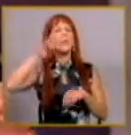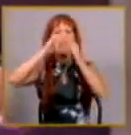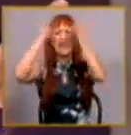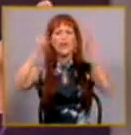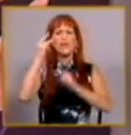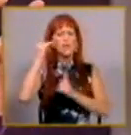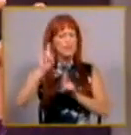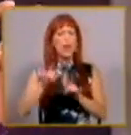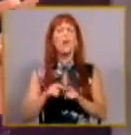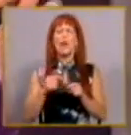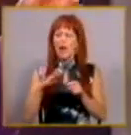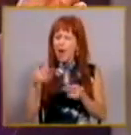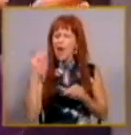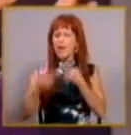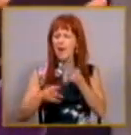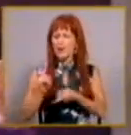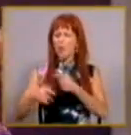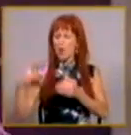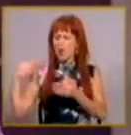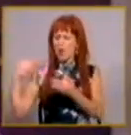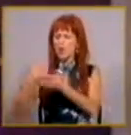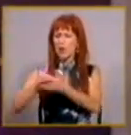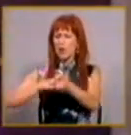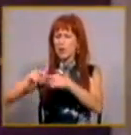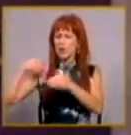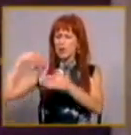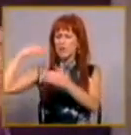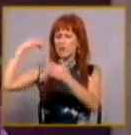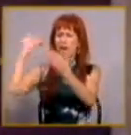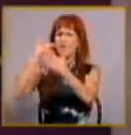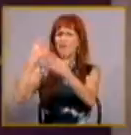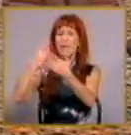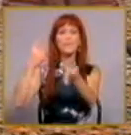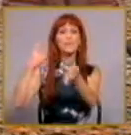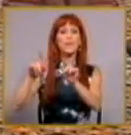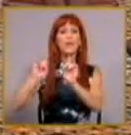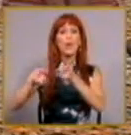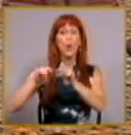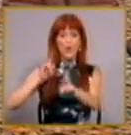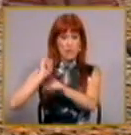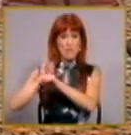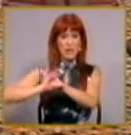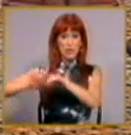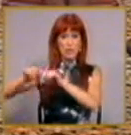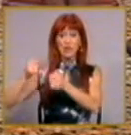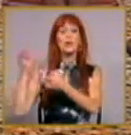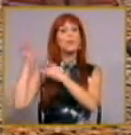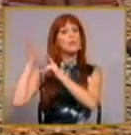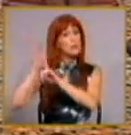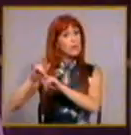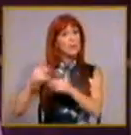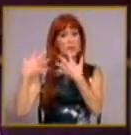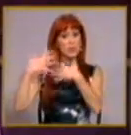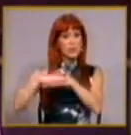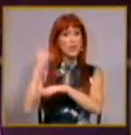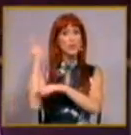vivemos, é preciso fazermos uma análise daquilo que têm sido as políticas ao longo dos vários anos e aquilo que têm sido essas mesmas políticas, nomeadamente com a